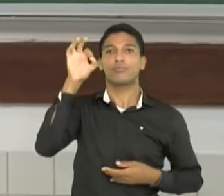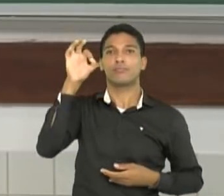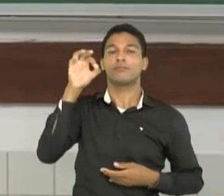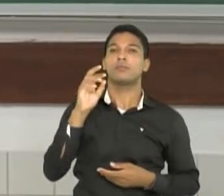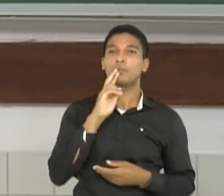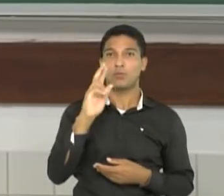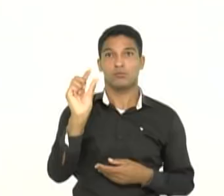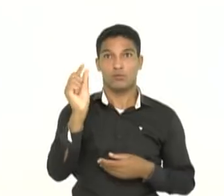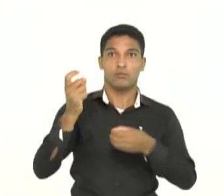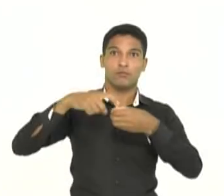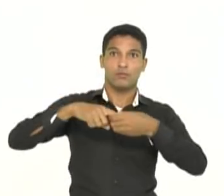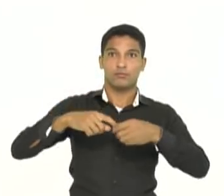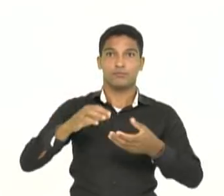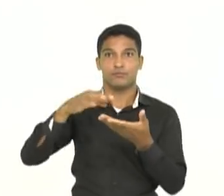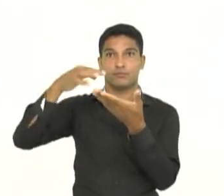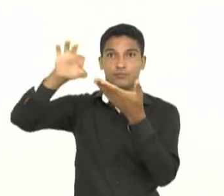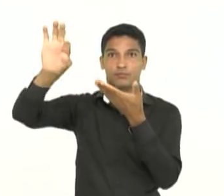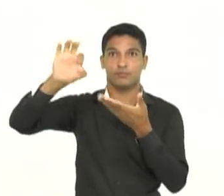já volta para corrigir.